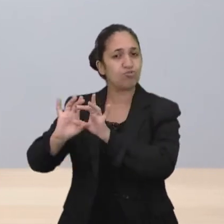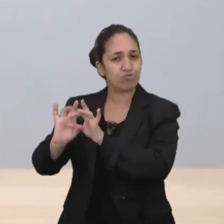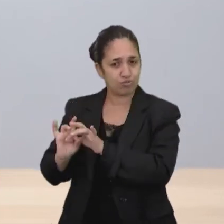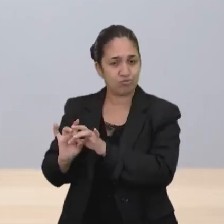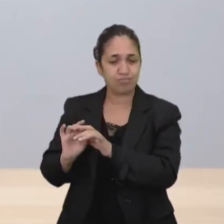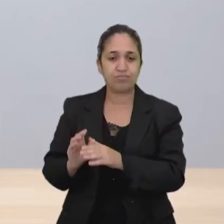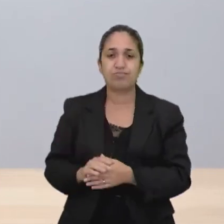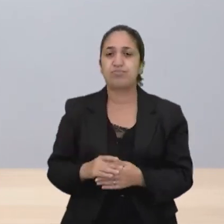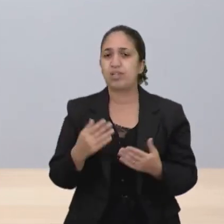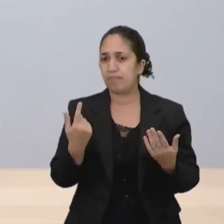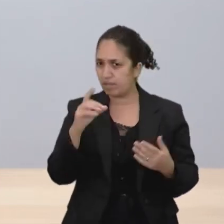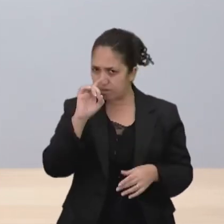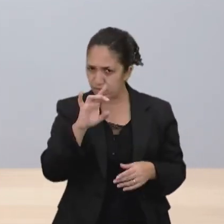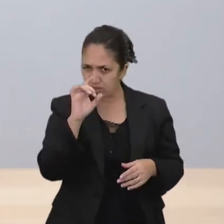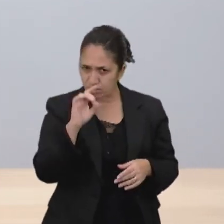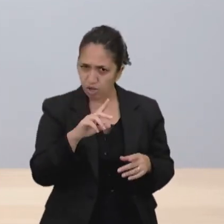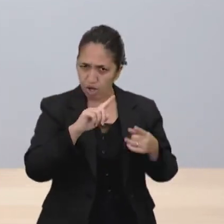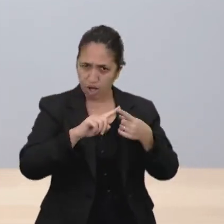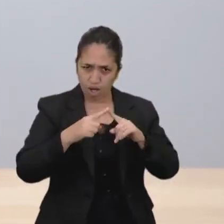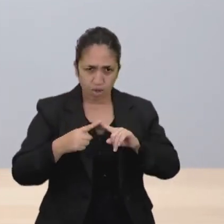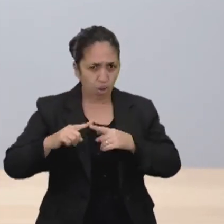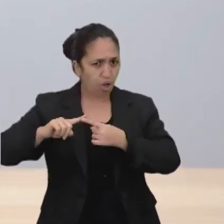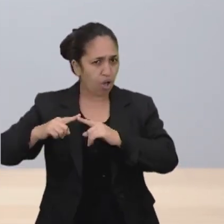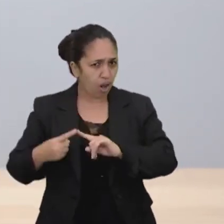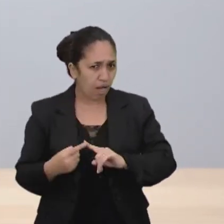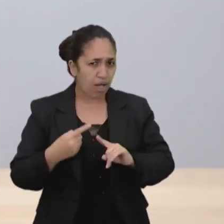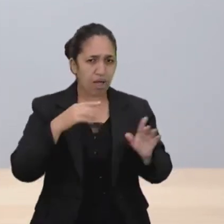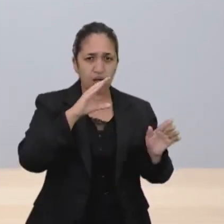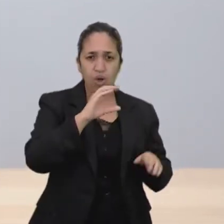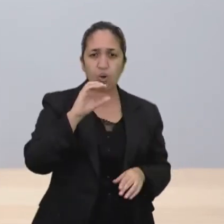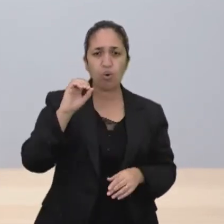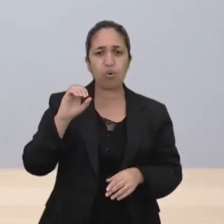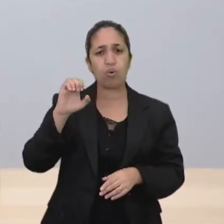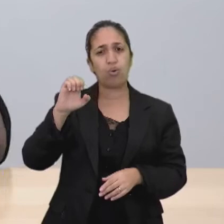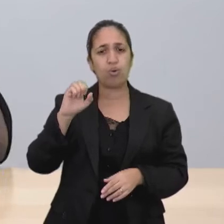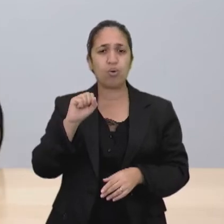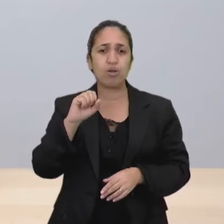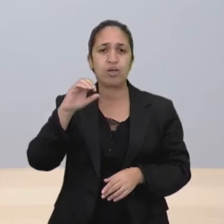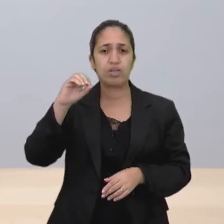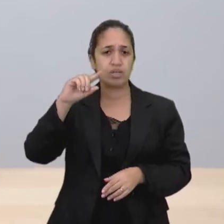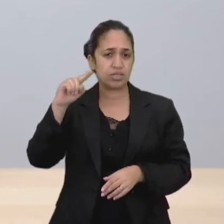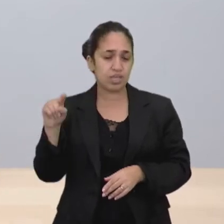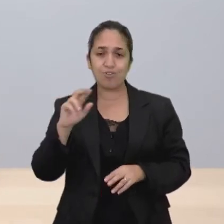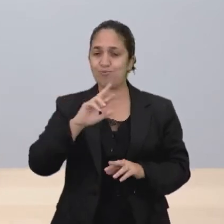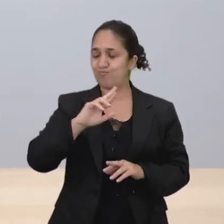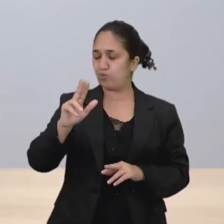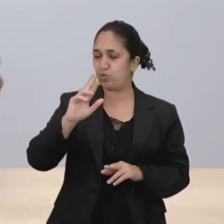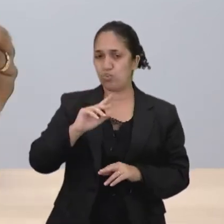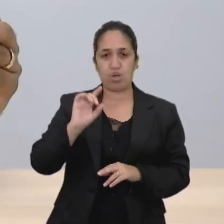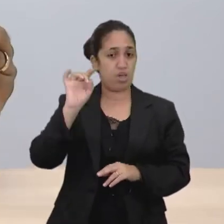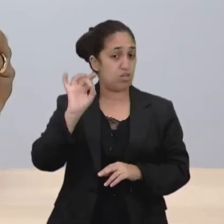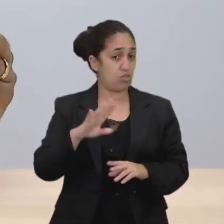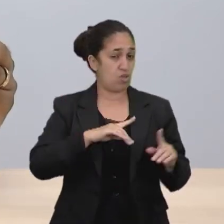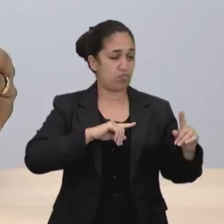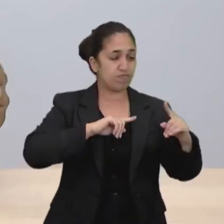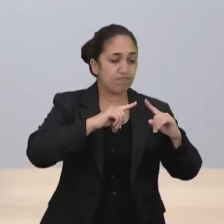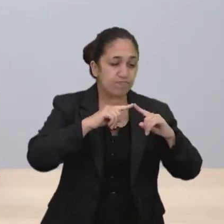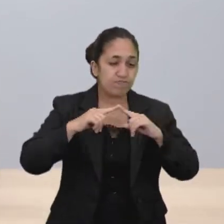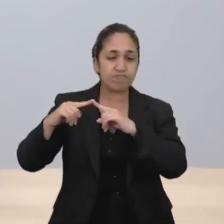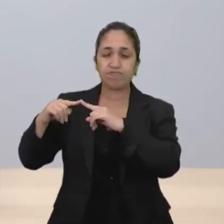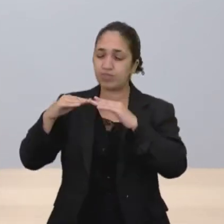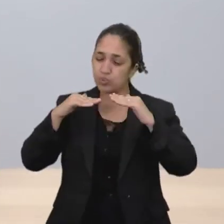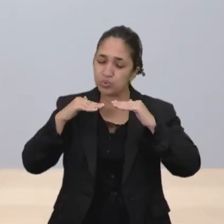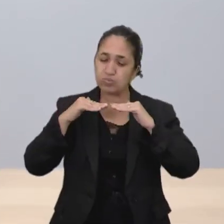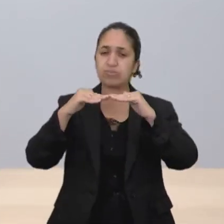todo. Mas não basta só articular, que é o que a gente chamaria de coesão. A gente precisa pensar também na coerência, ou seja,